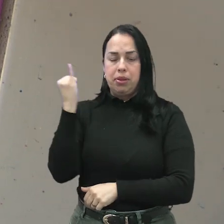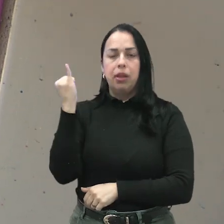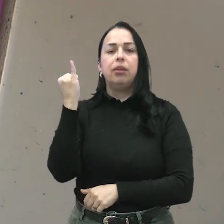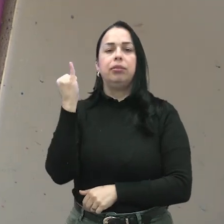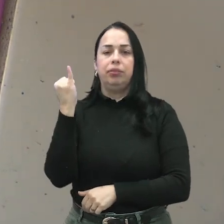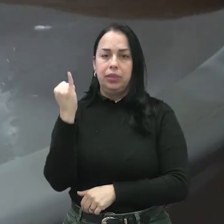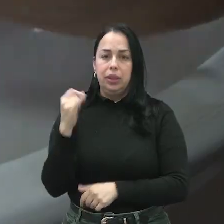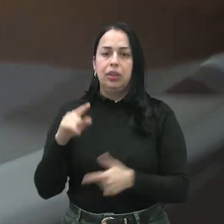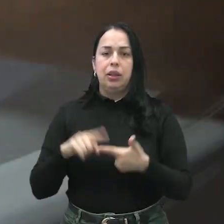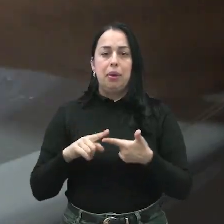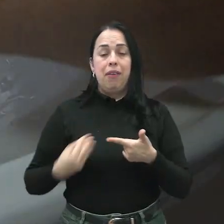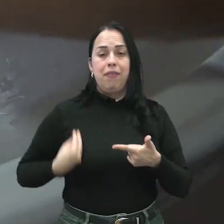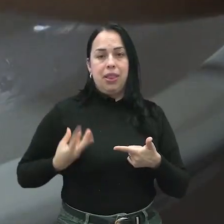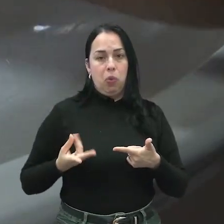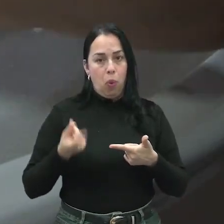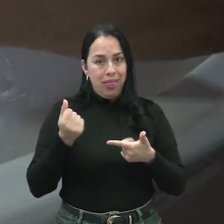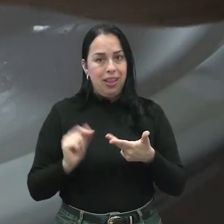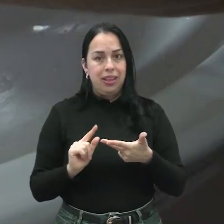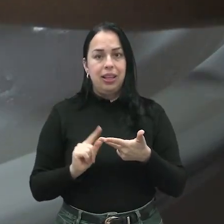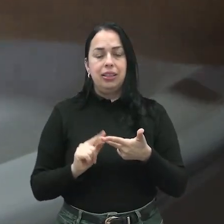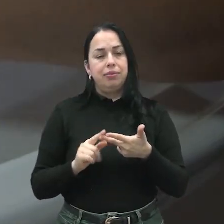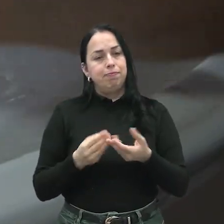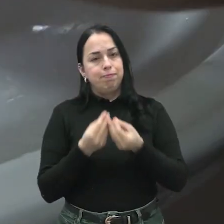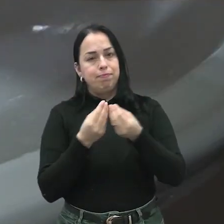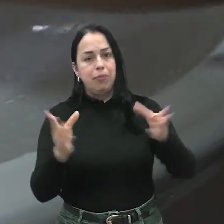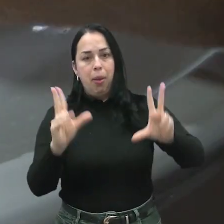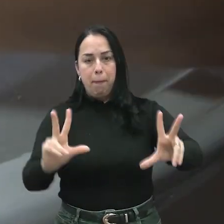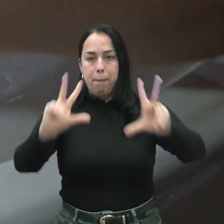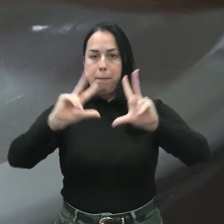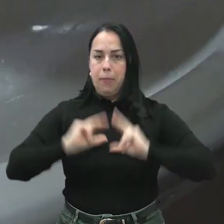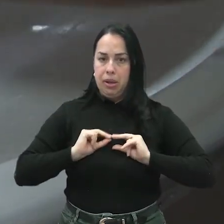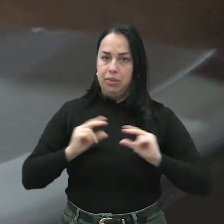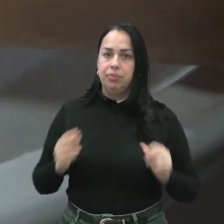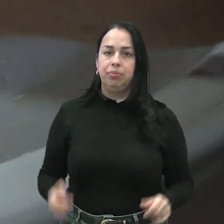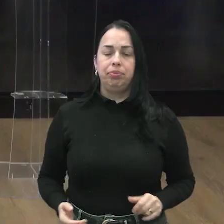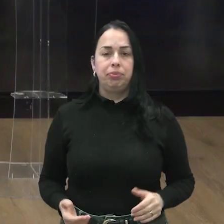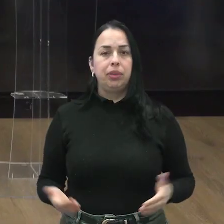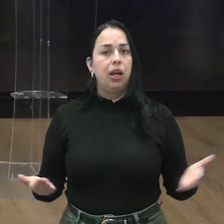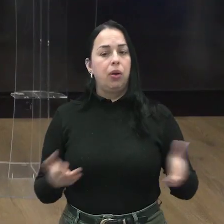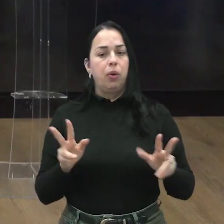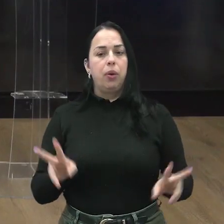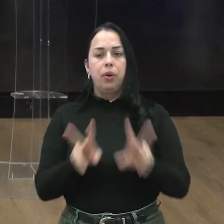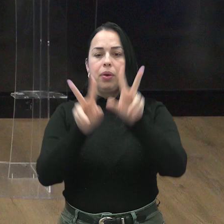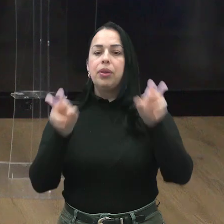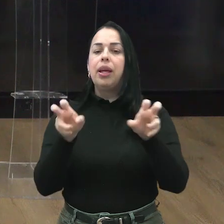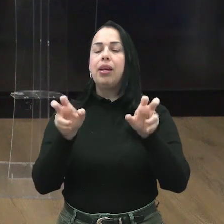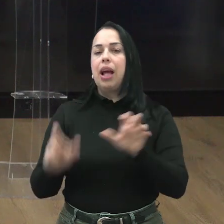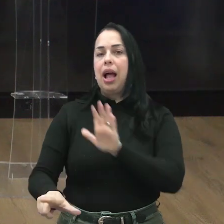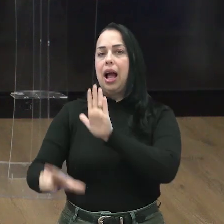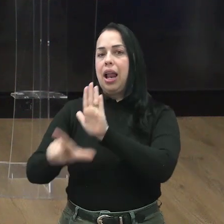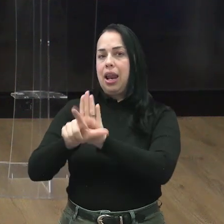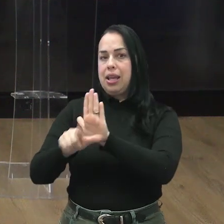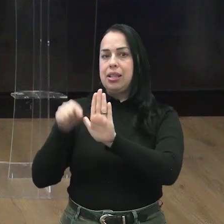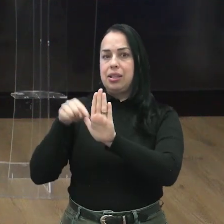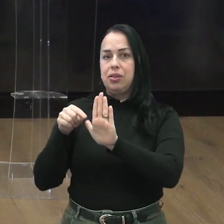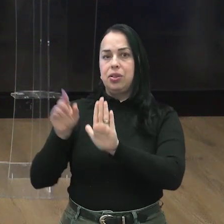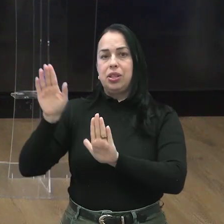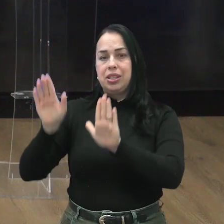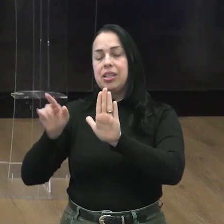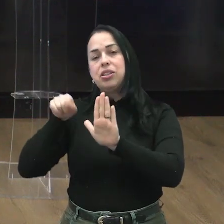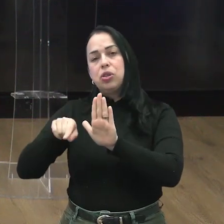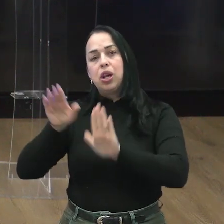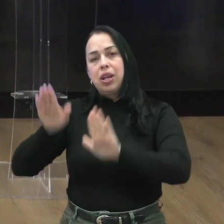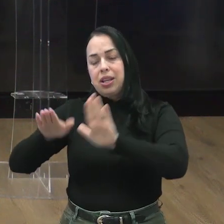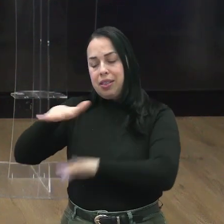saúde pública, qualidade de vida e dignidade da população. Nosso assunto agora é a nova lei de